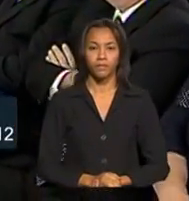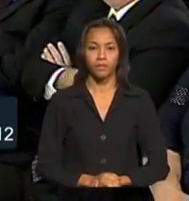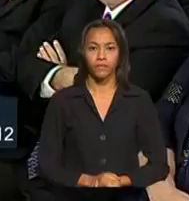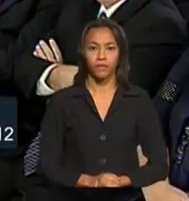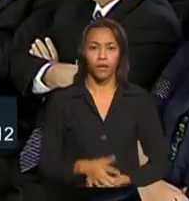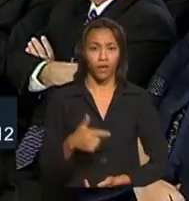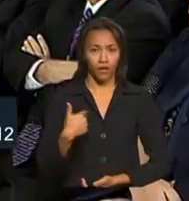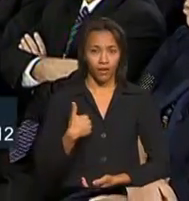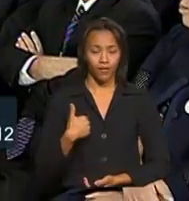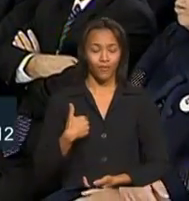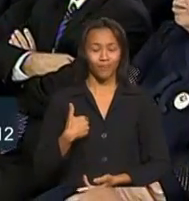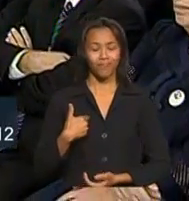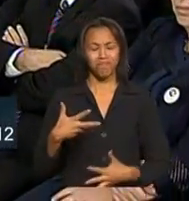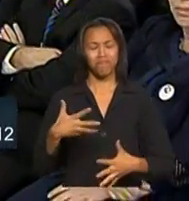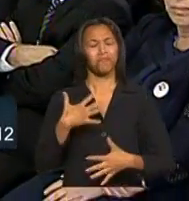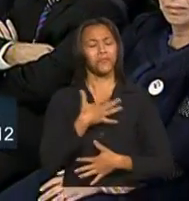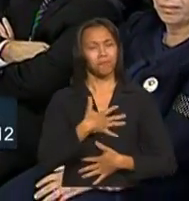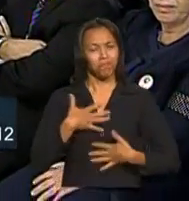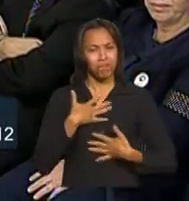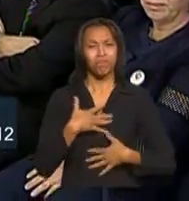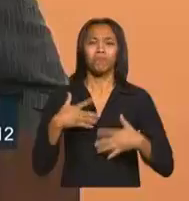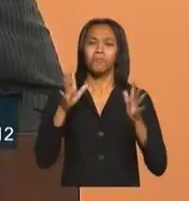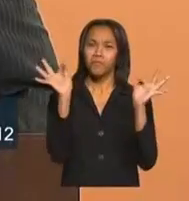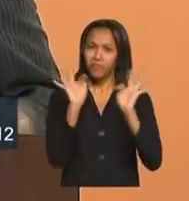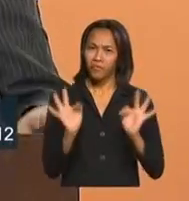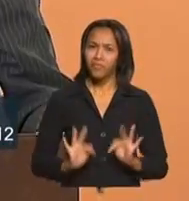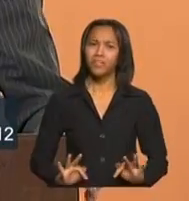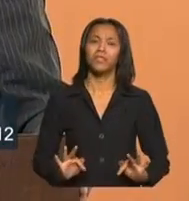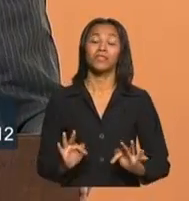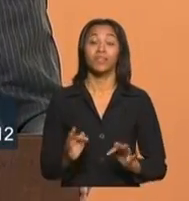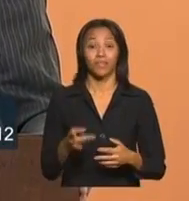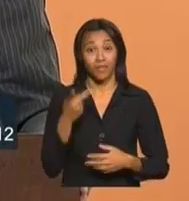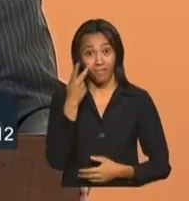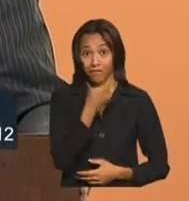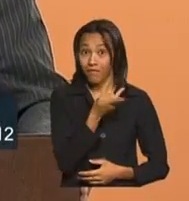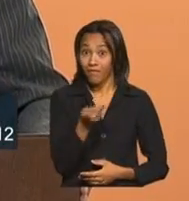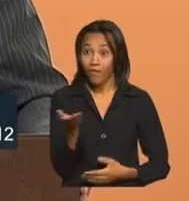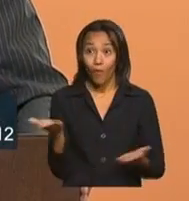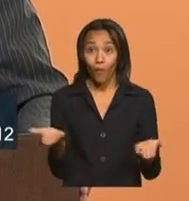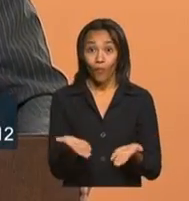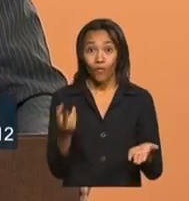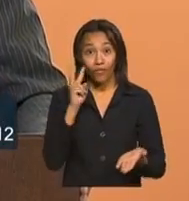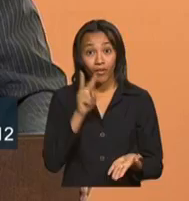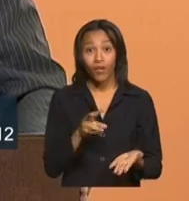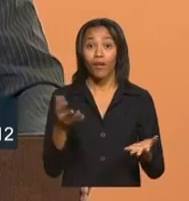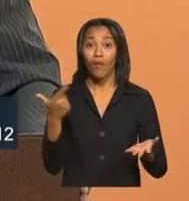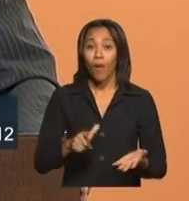Eu fico muito feliz em ver e rever muitos amigos